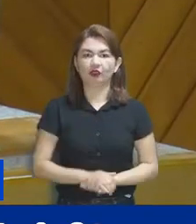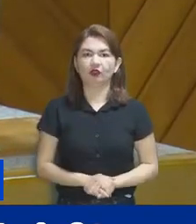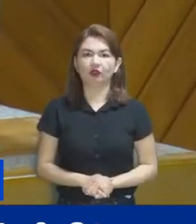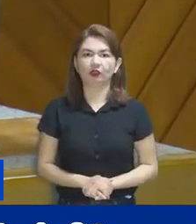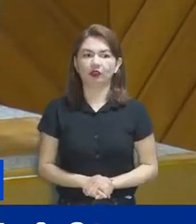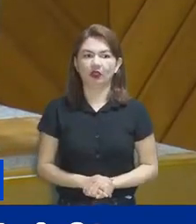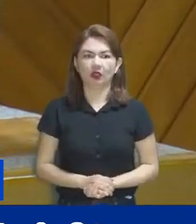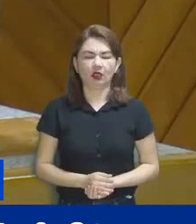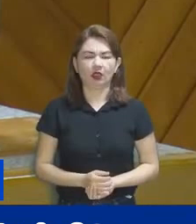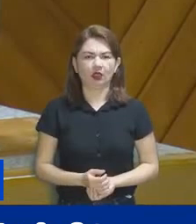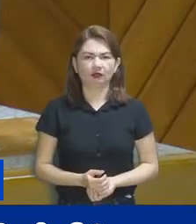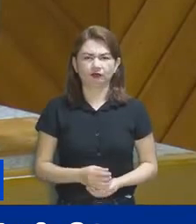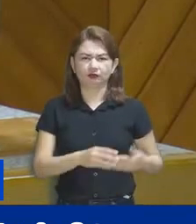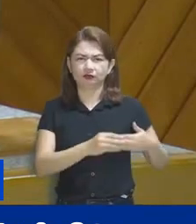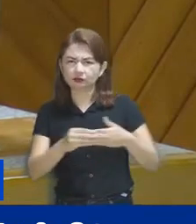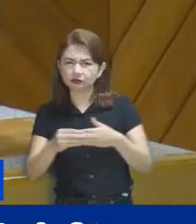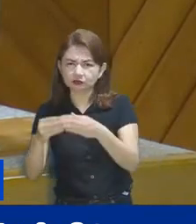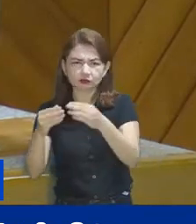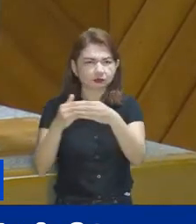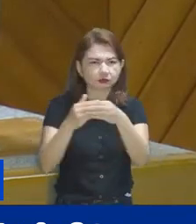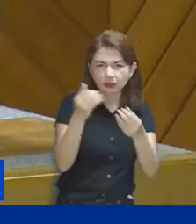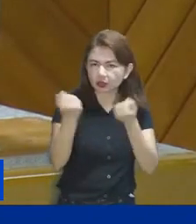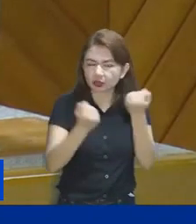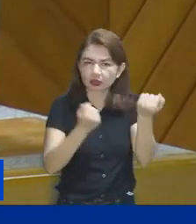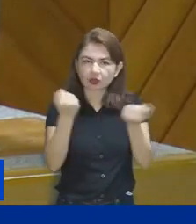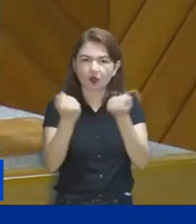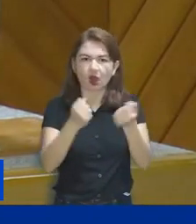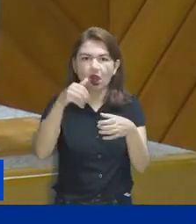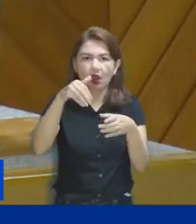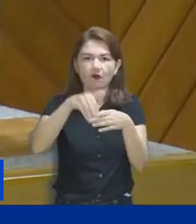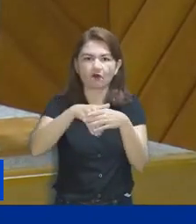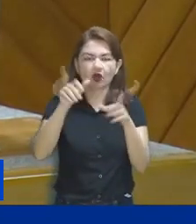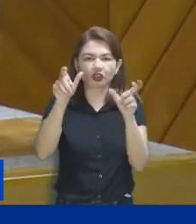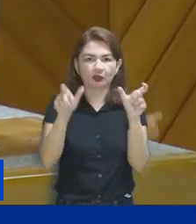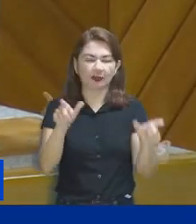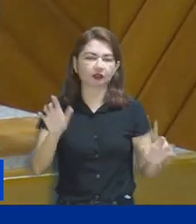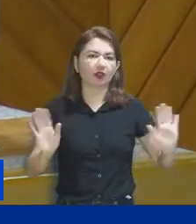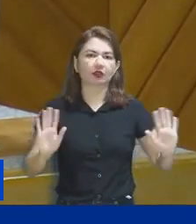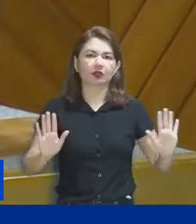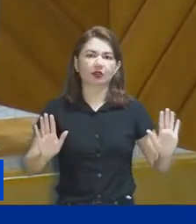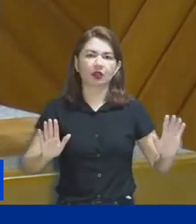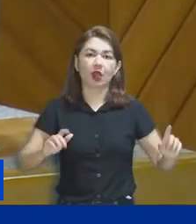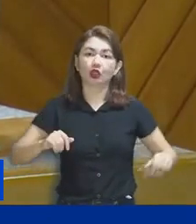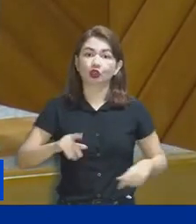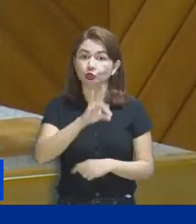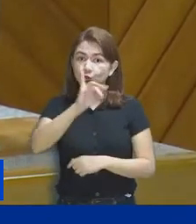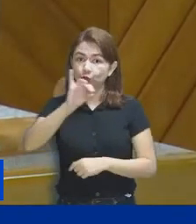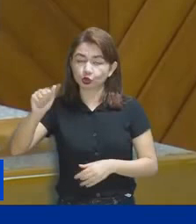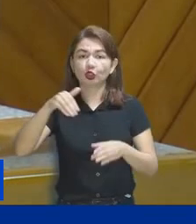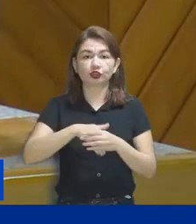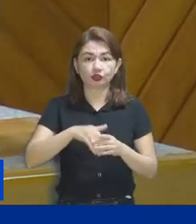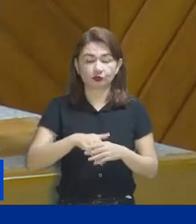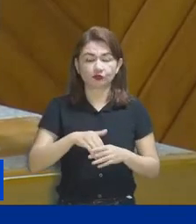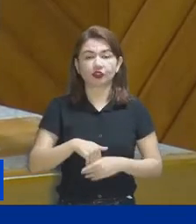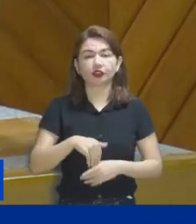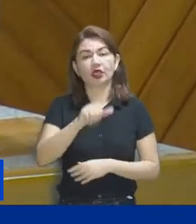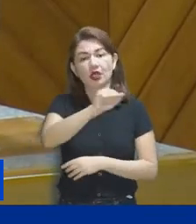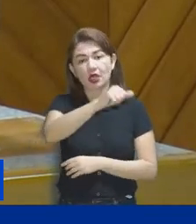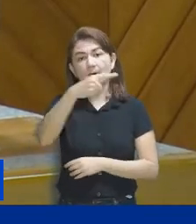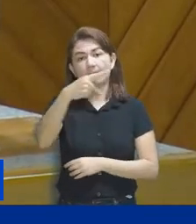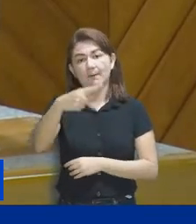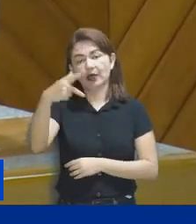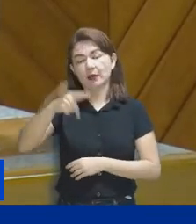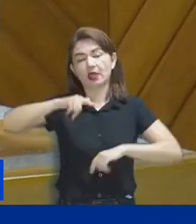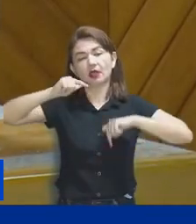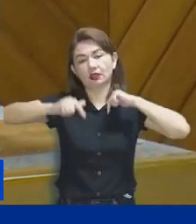transporte de eleitores e que, no dia do fato, trabalhava como motorista de aplicativo ao conduzir pessoas da